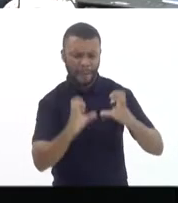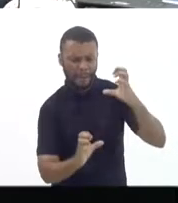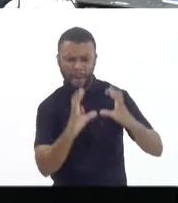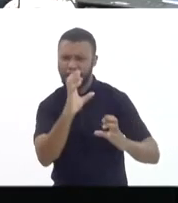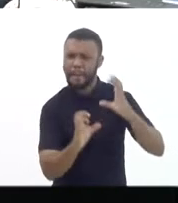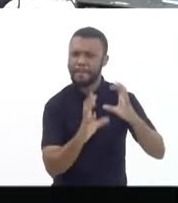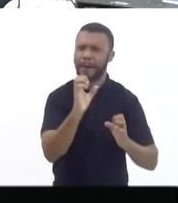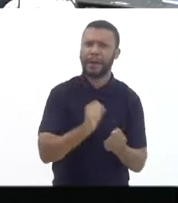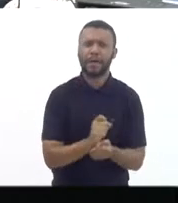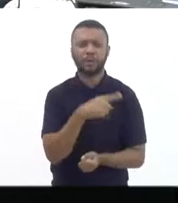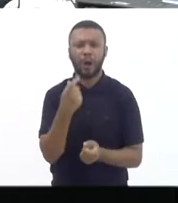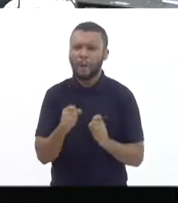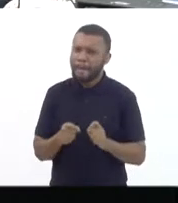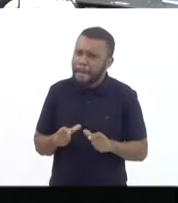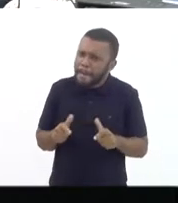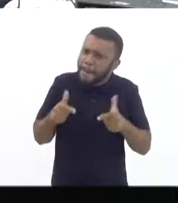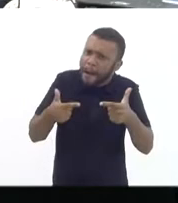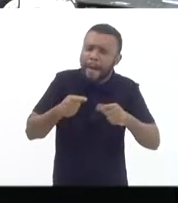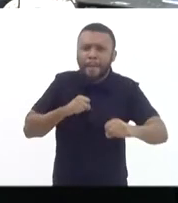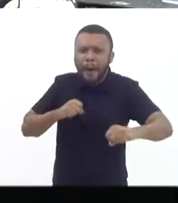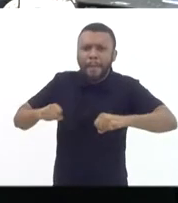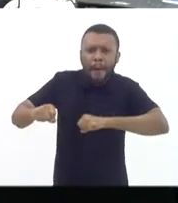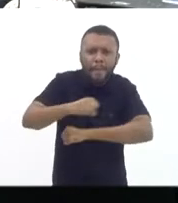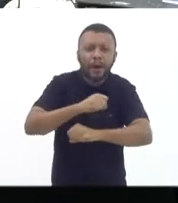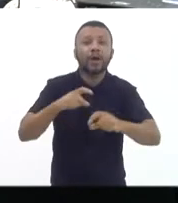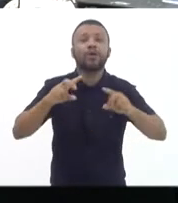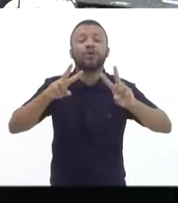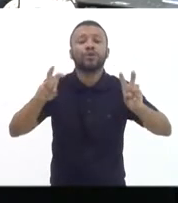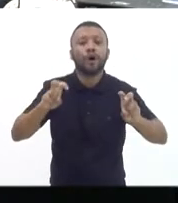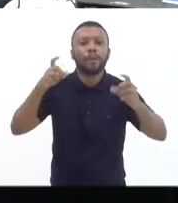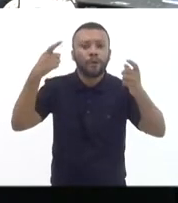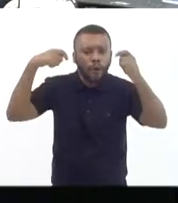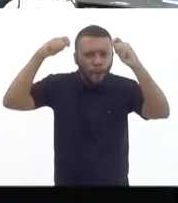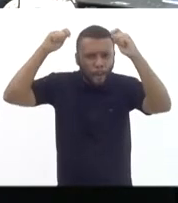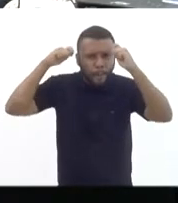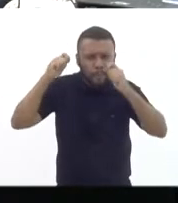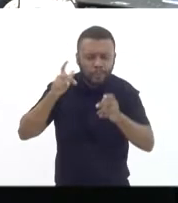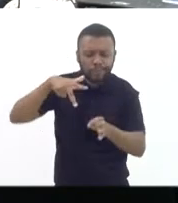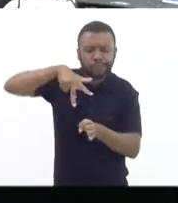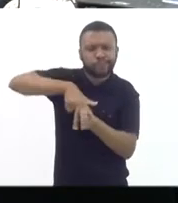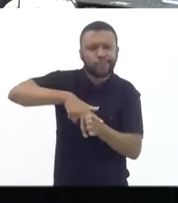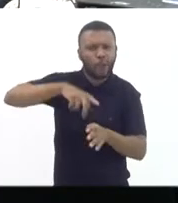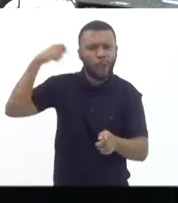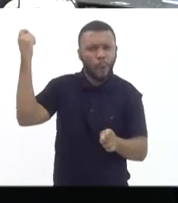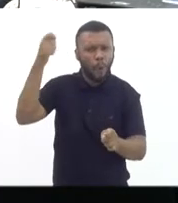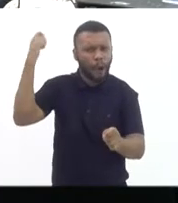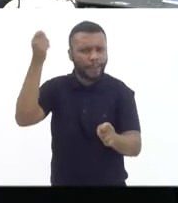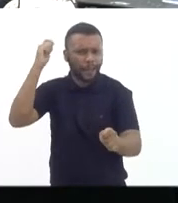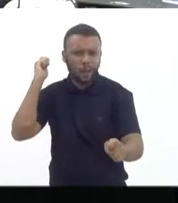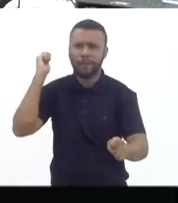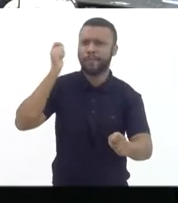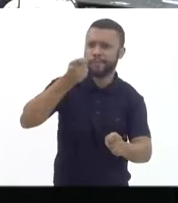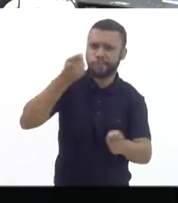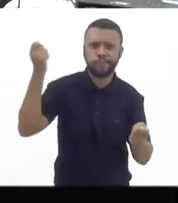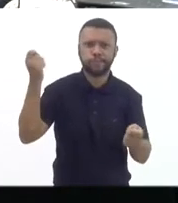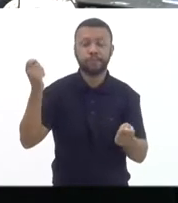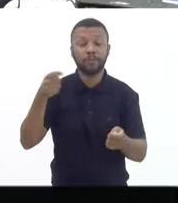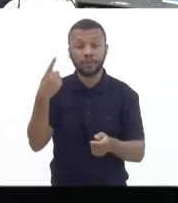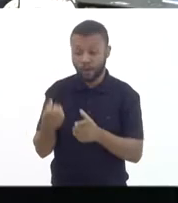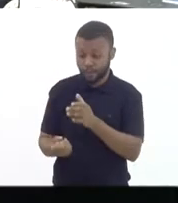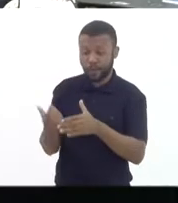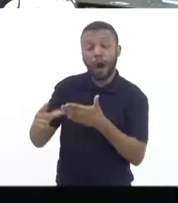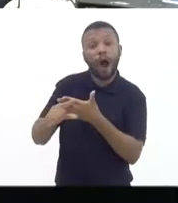Tivemos um embate sério com a questão dos rodeios e acabei sendo coautor do Código de Proteção